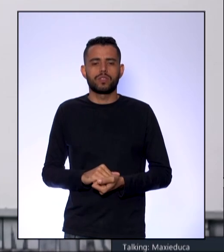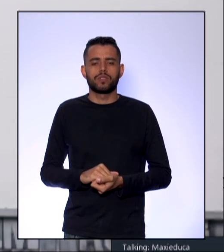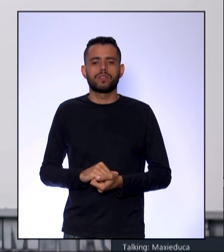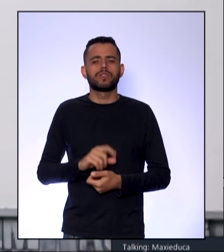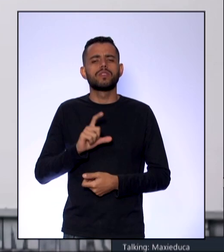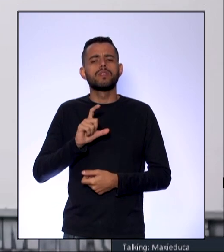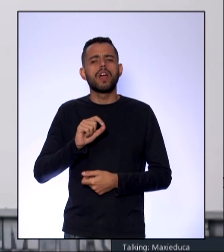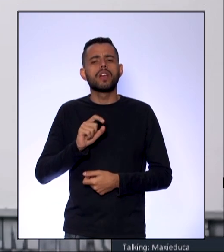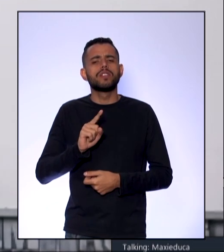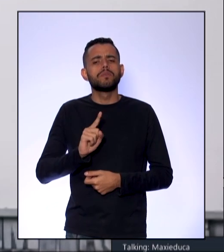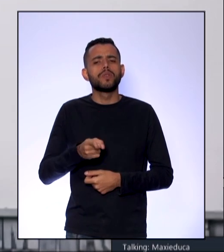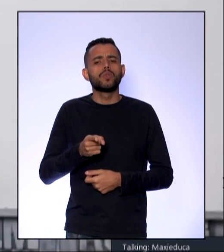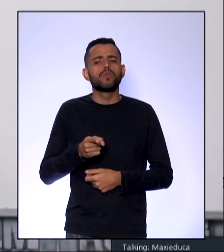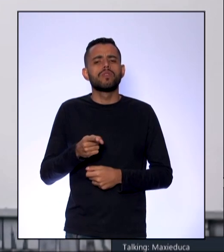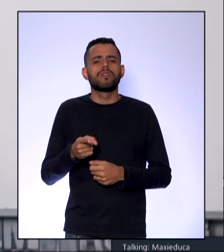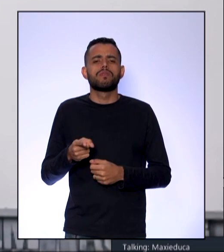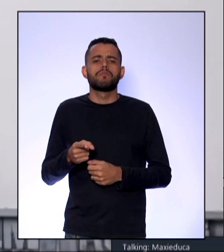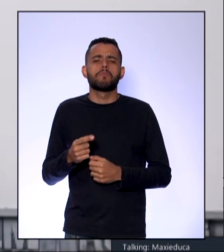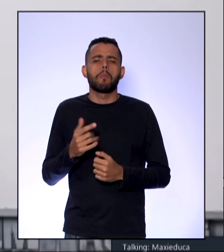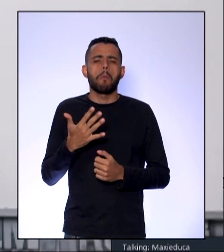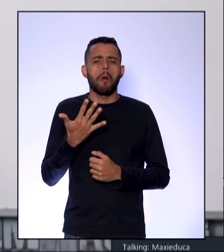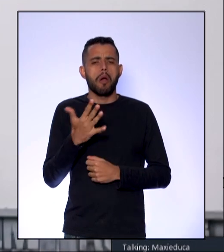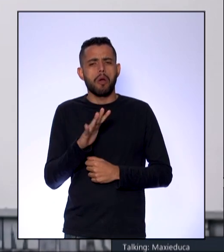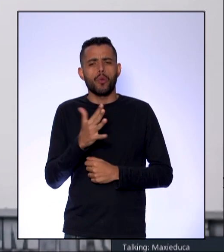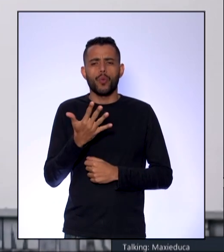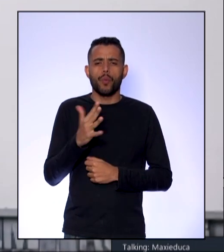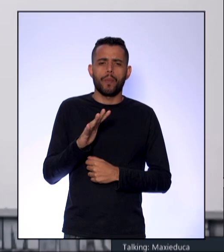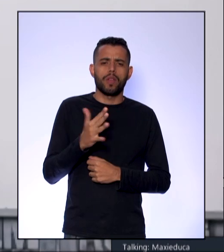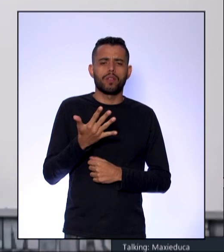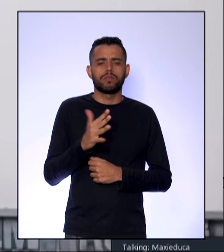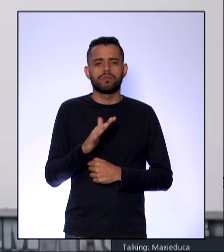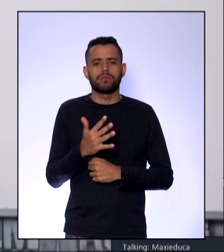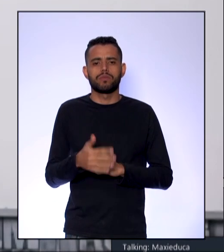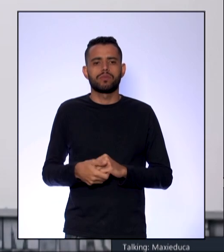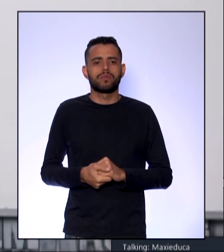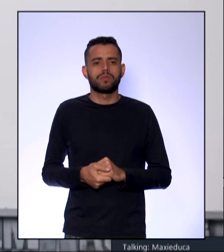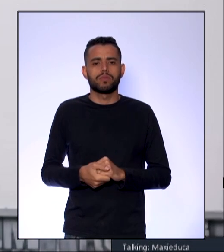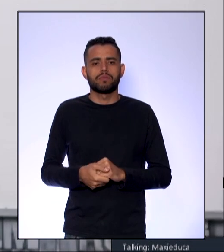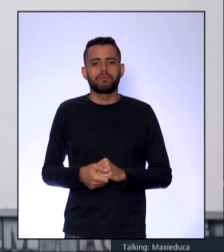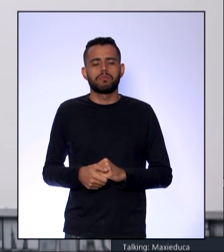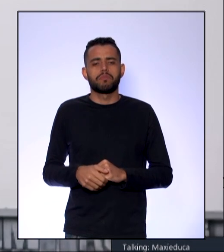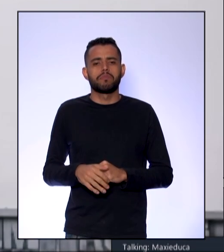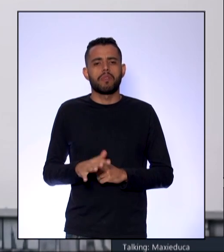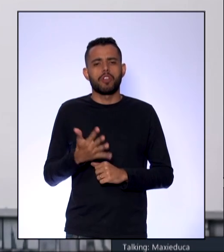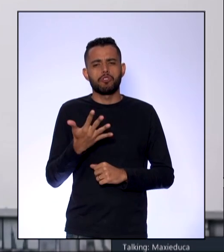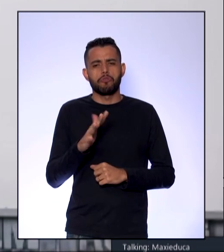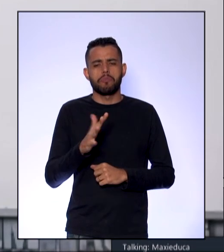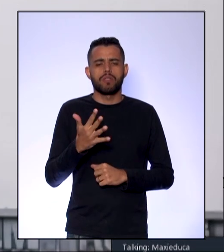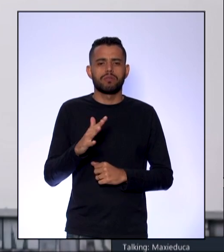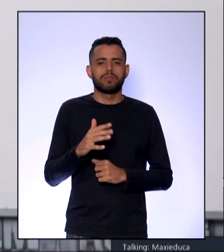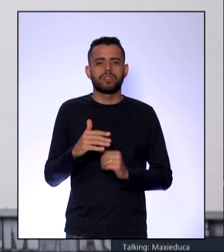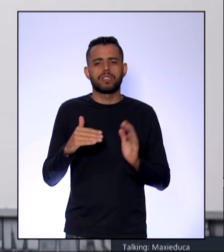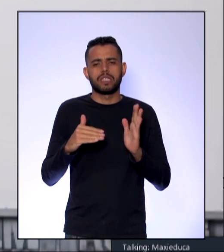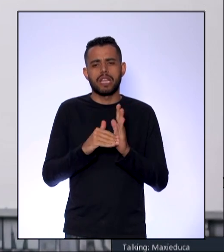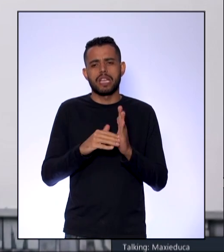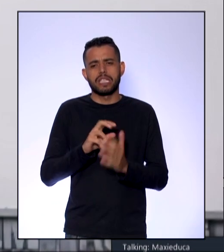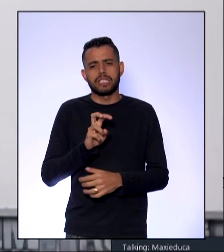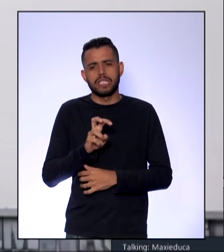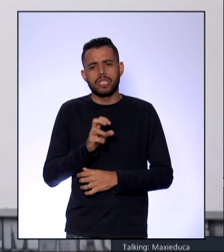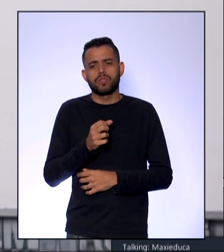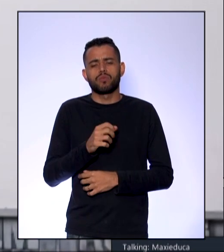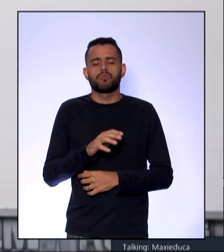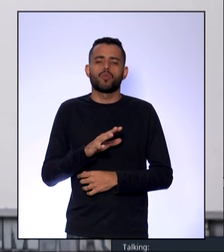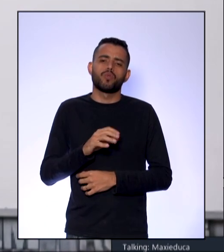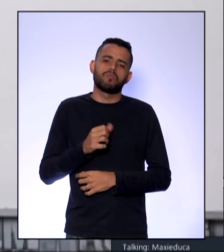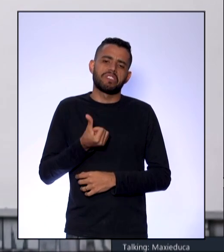de 10 mil aproximadamente, algo em torno de até 5, 6 mil antes